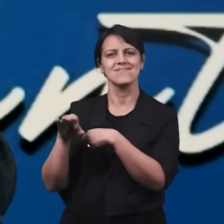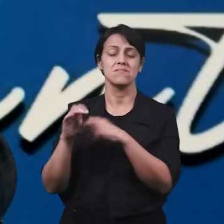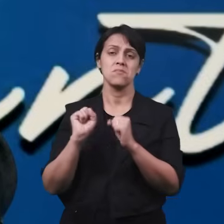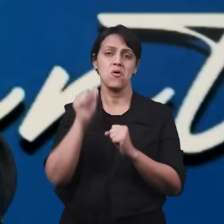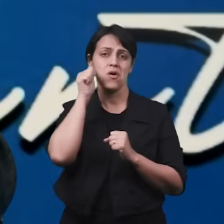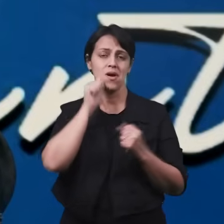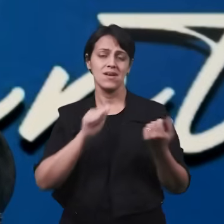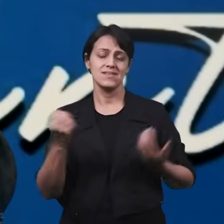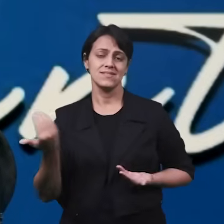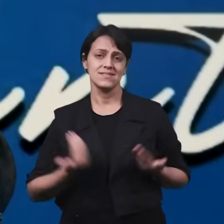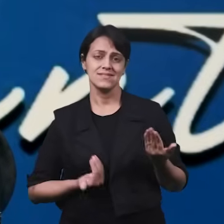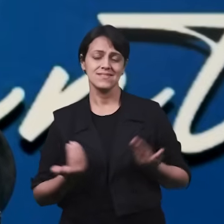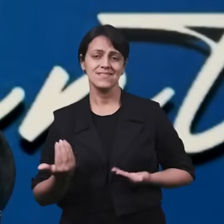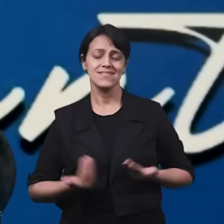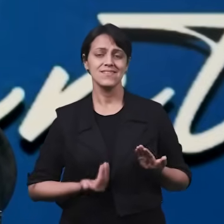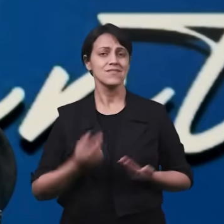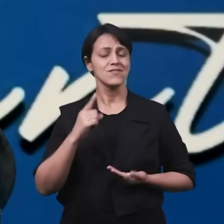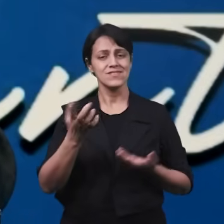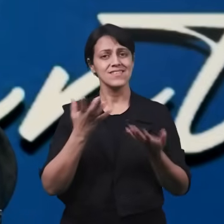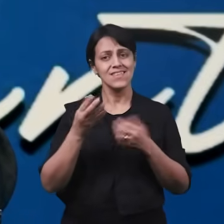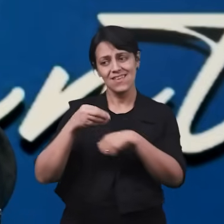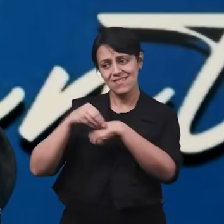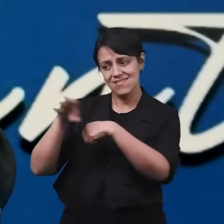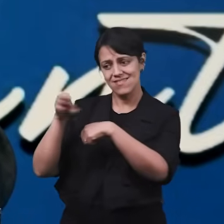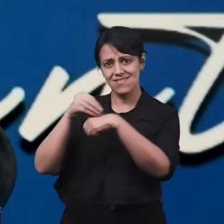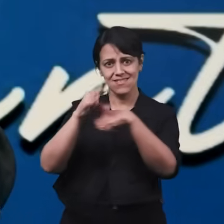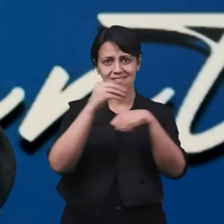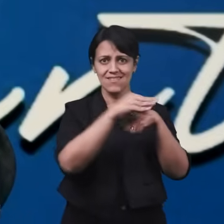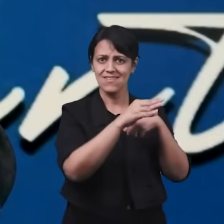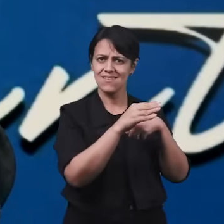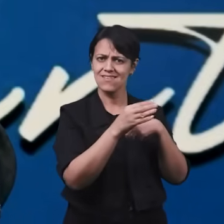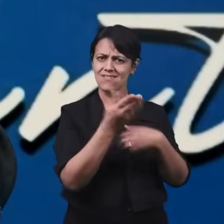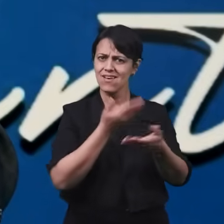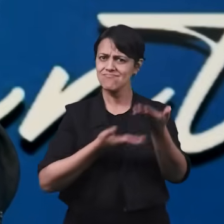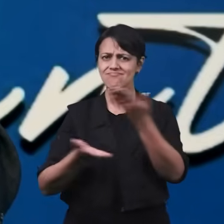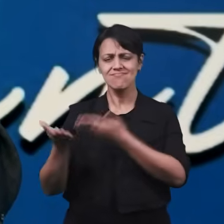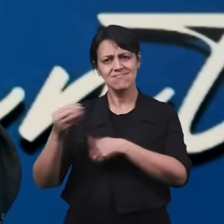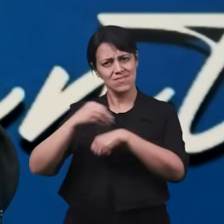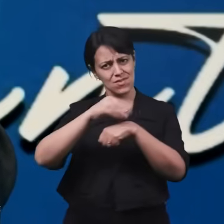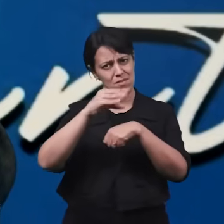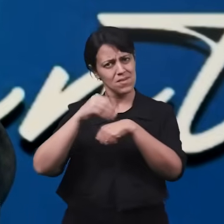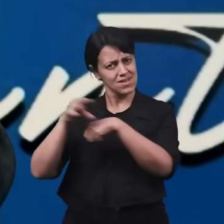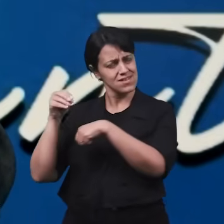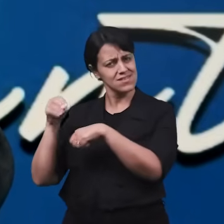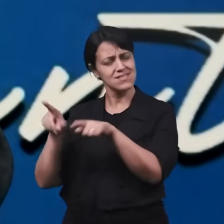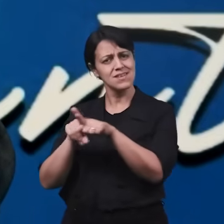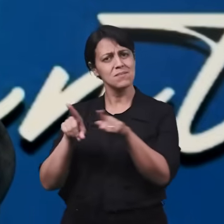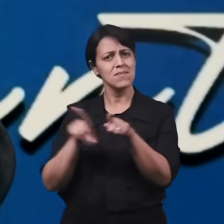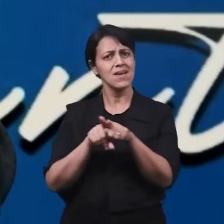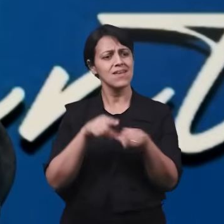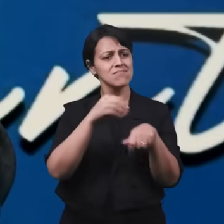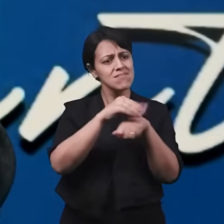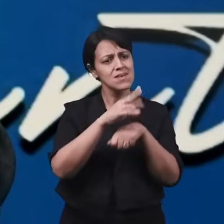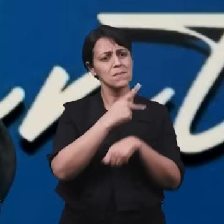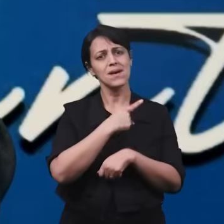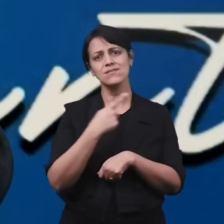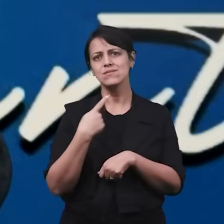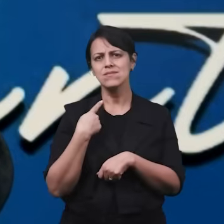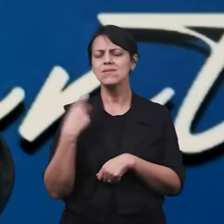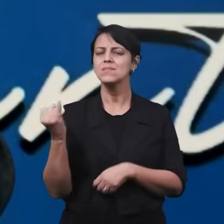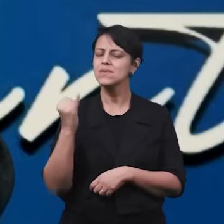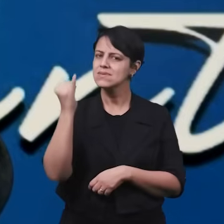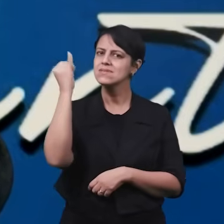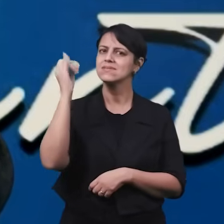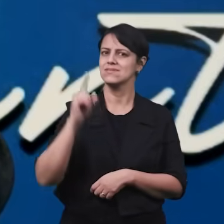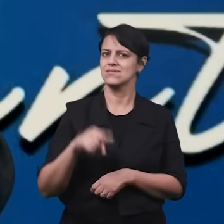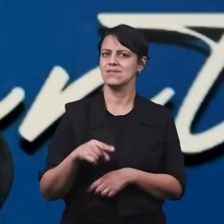igreja, você gostaria muito de compartilhar esse assunto, compartilhe com ela, ou até mesmo com um pastor. Isso é muito importante, porque nós